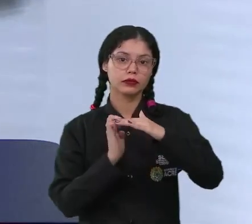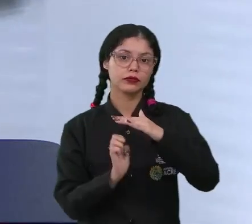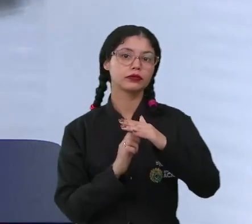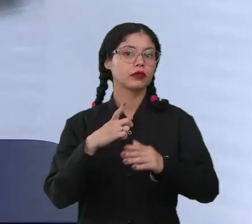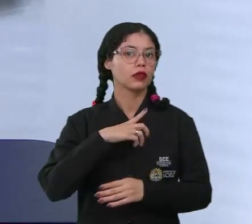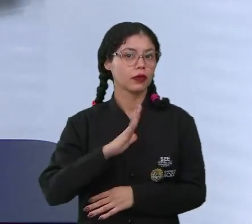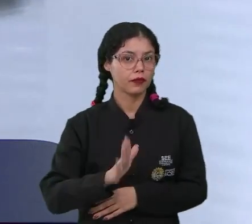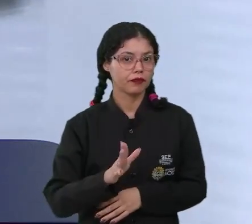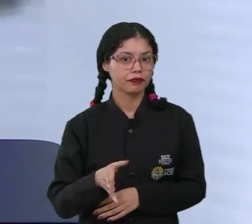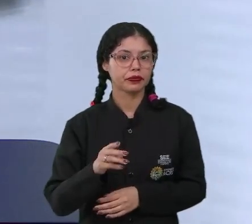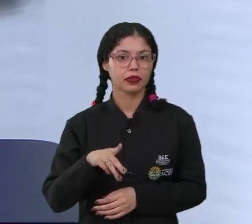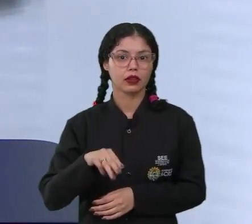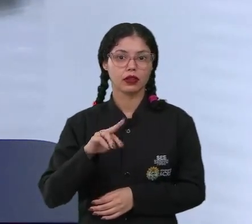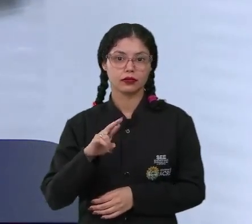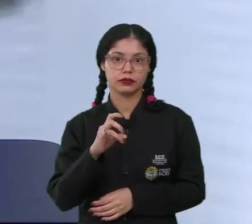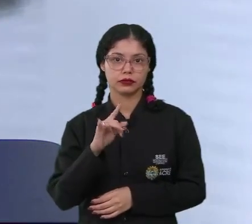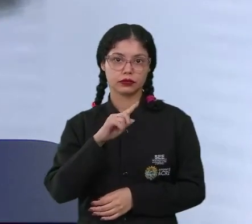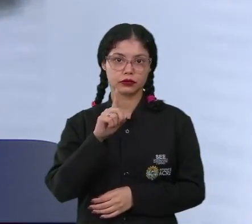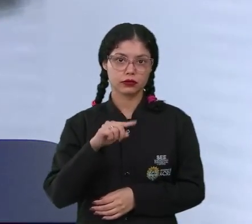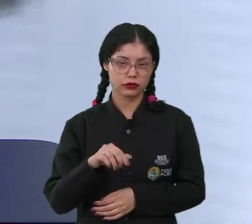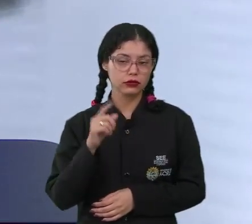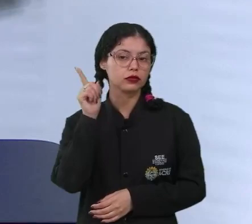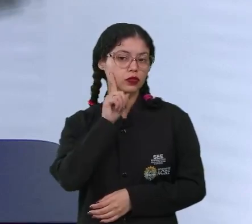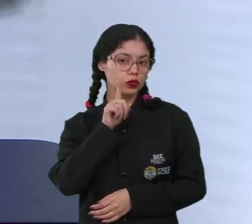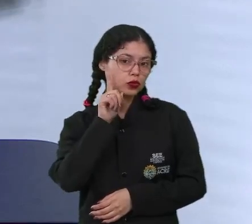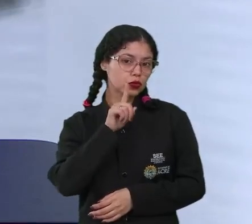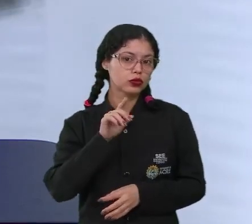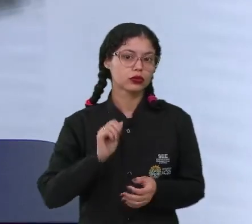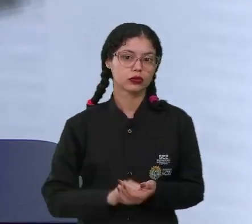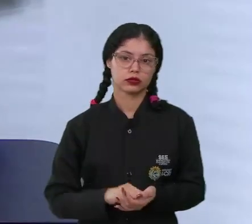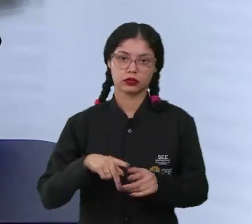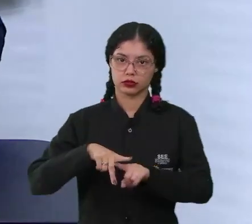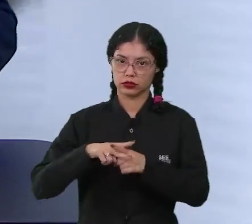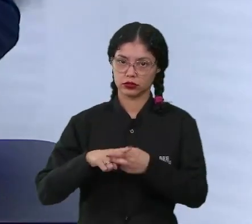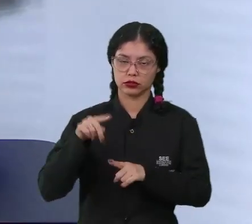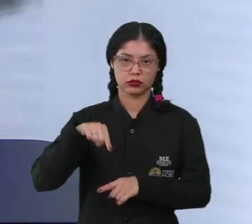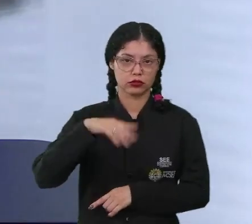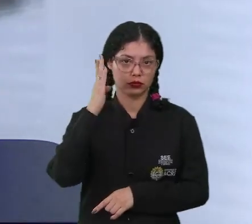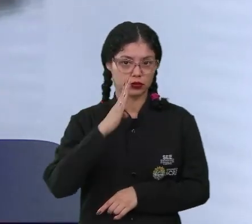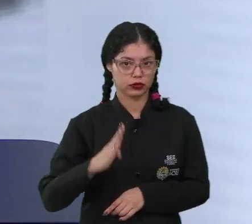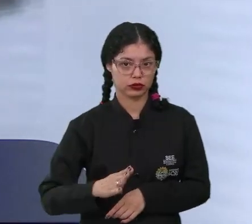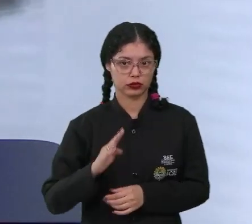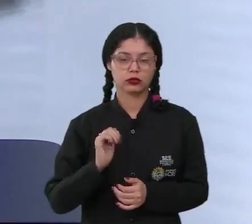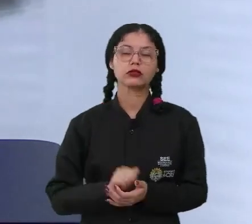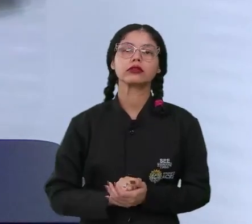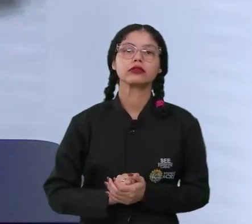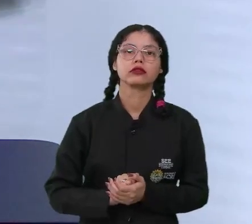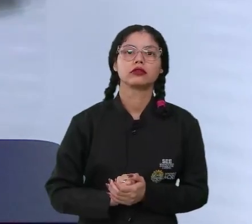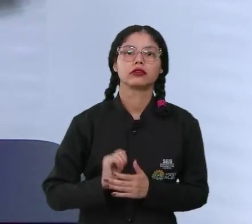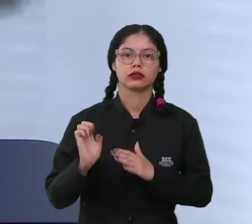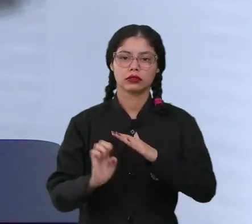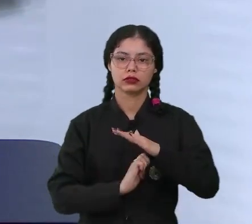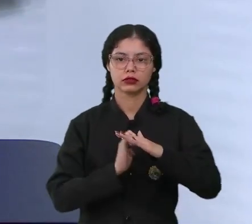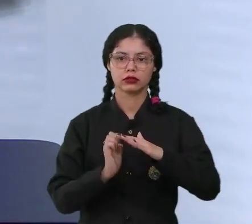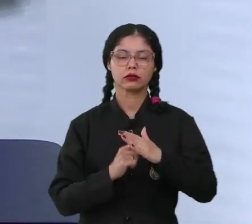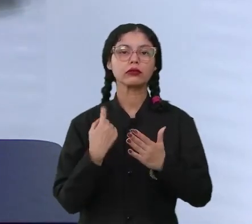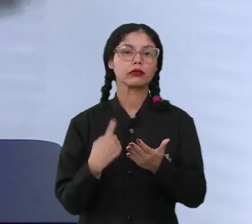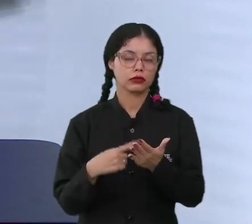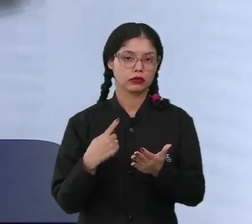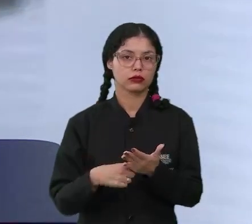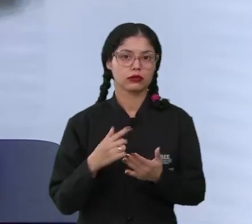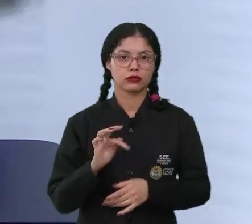que tem matriz, por exemplo, nos Estados Unidos e instala aqui no Brasil uma empresa